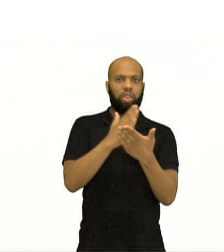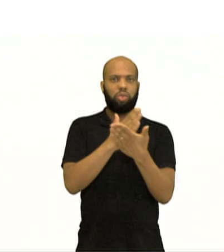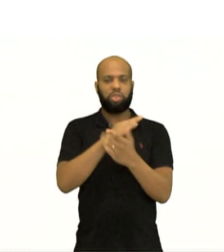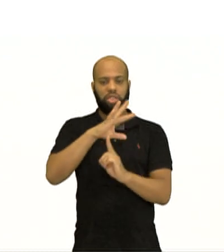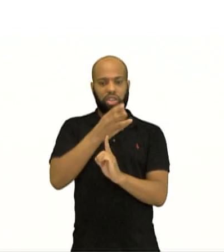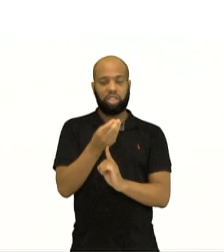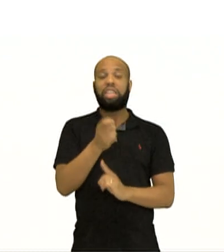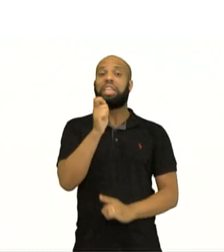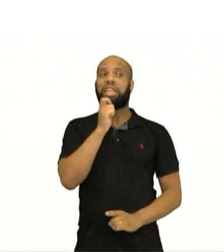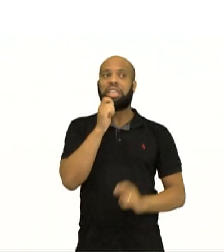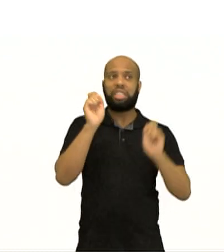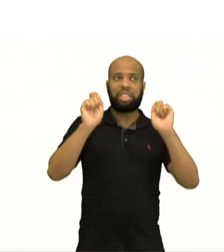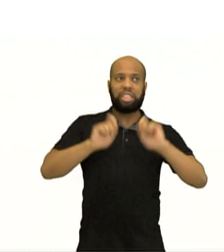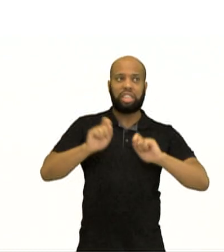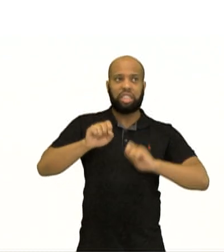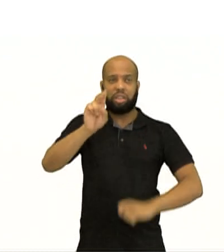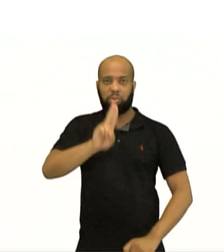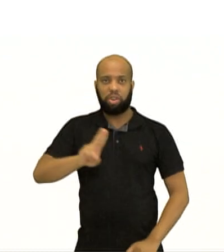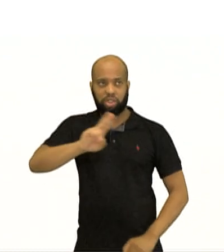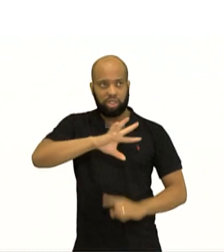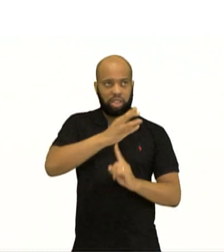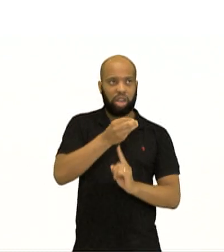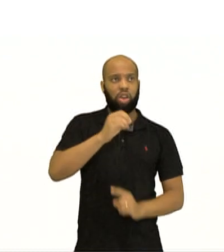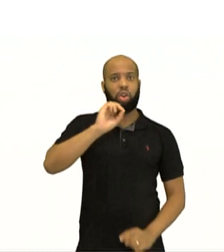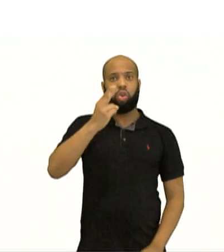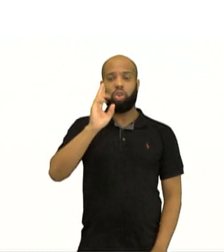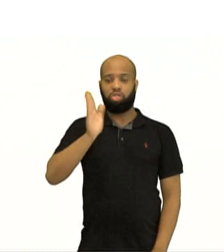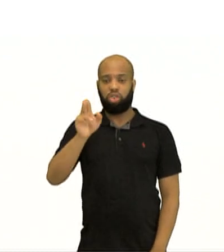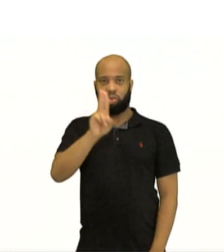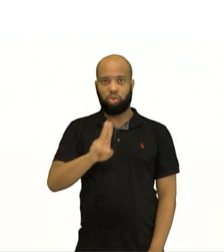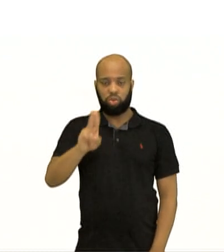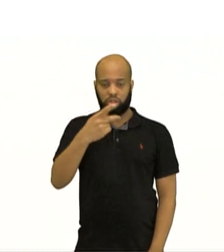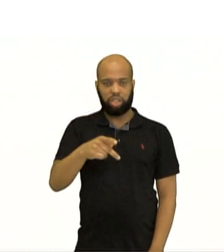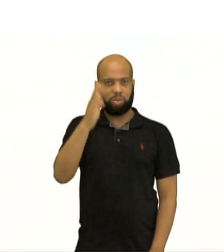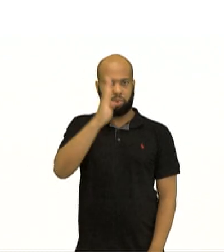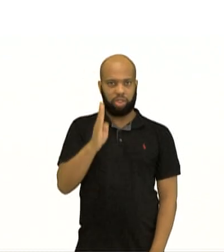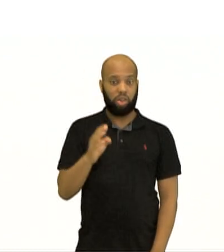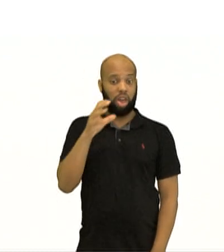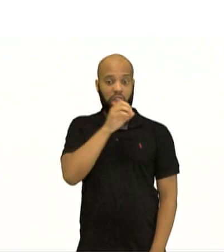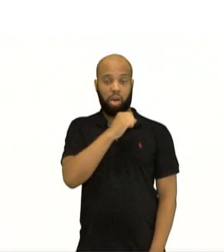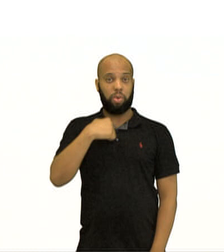possam utilizar este tipo de arte ou já utilizaram no Brasil? Corre lá e eu já volto aqui.